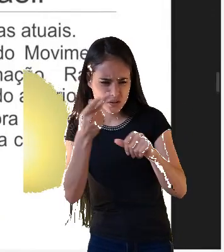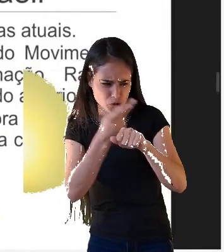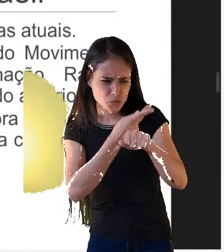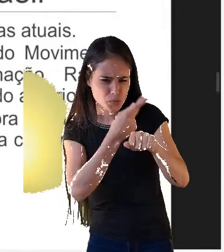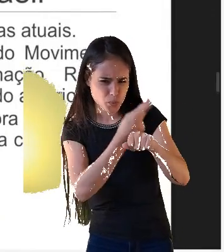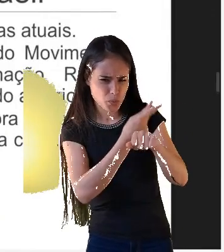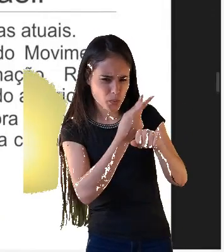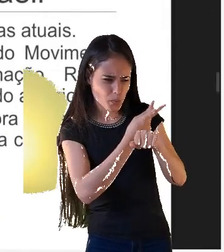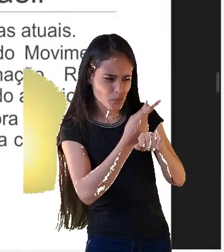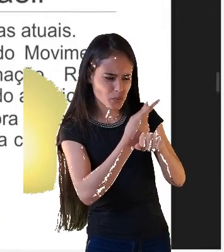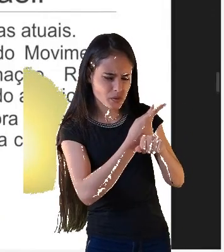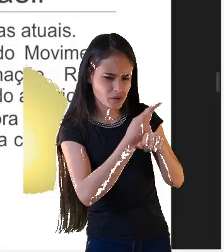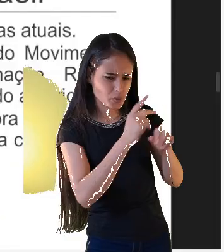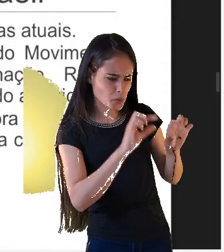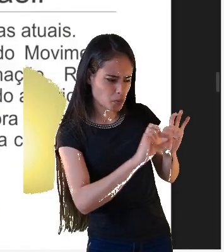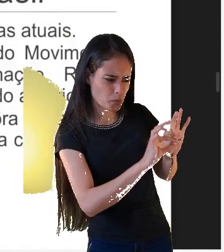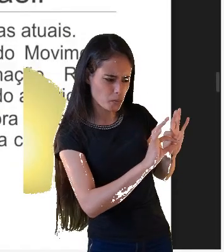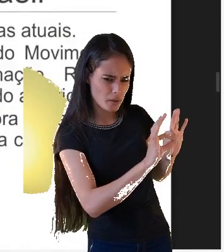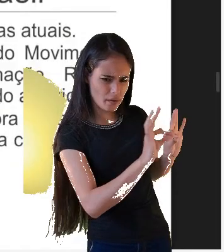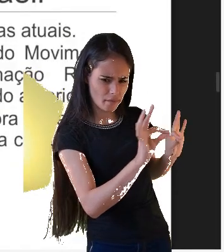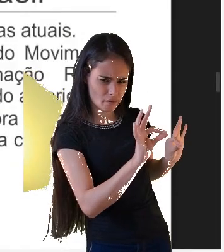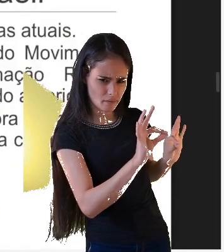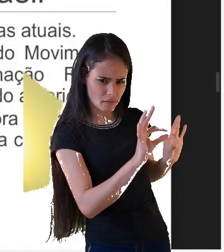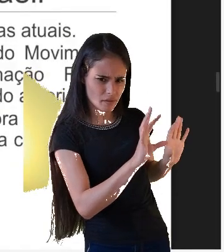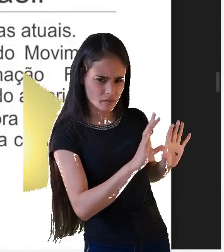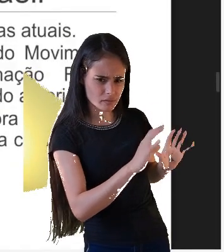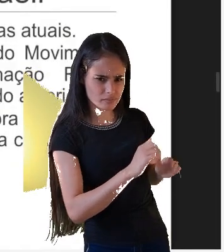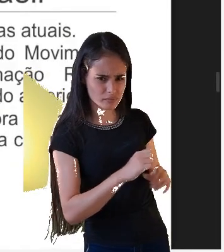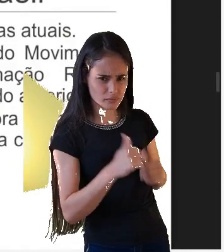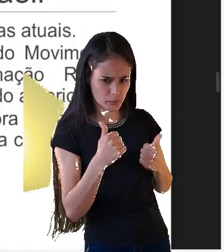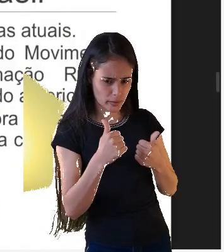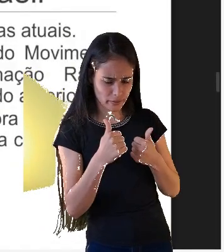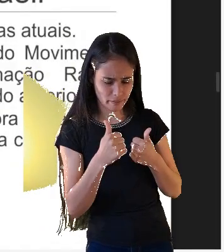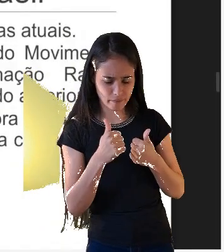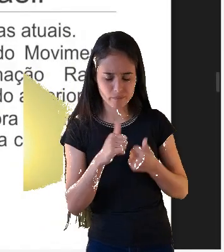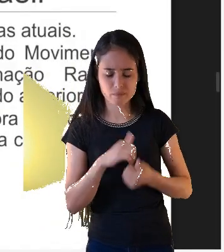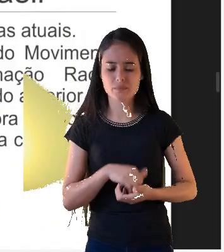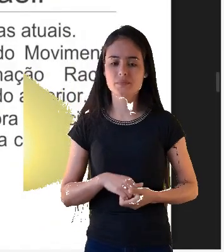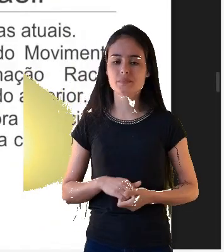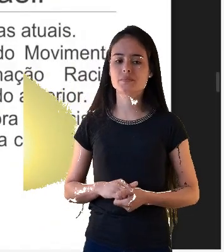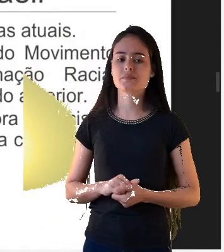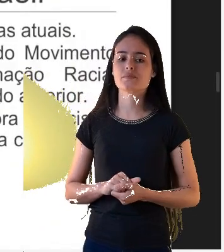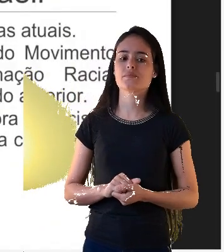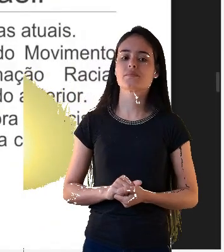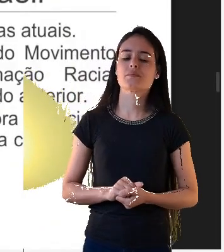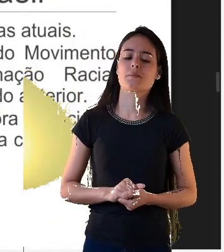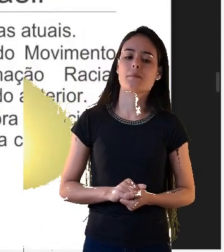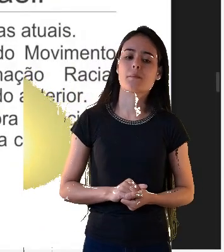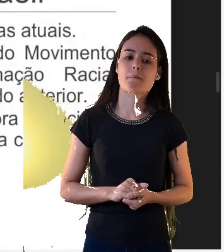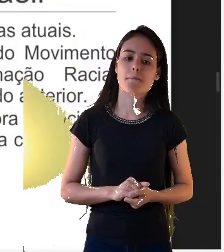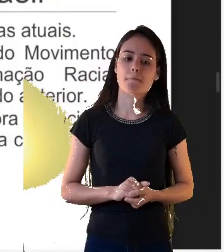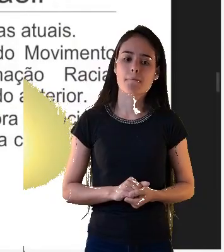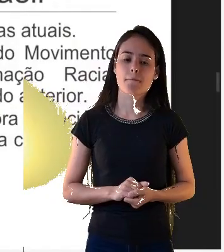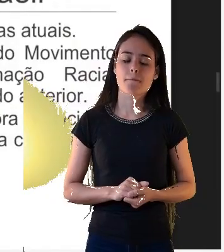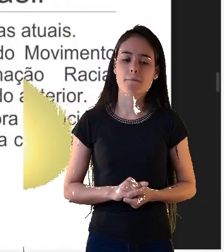está muito adiantado na hora, mas eu peço para o Lelo depois